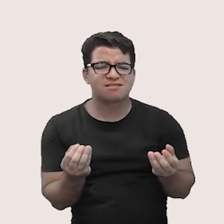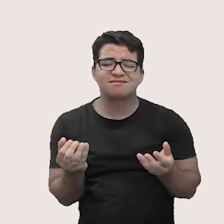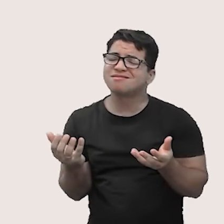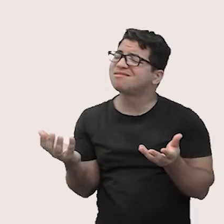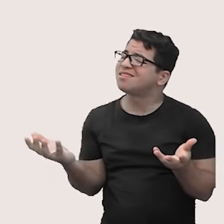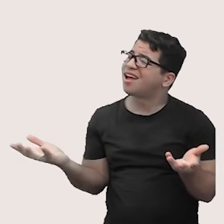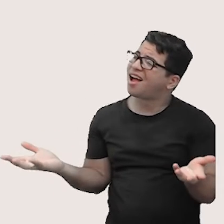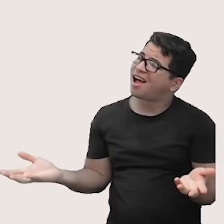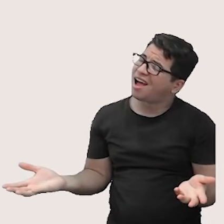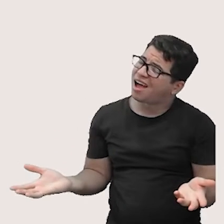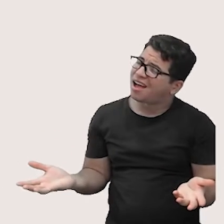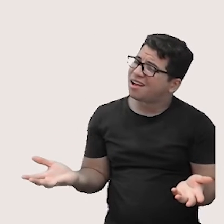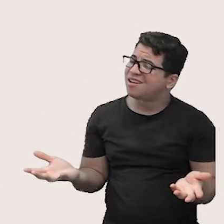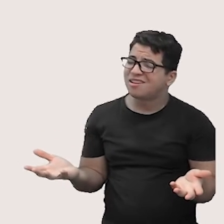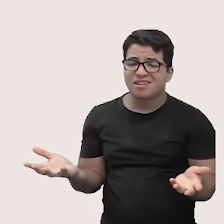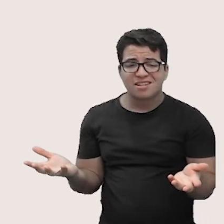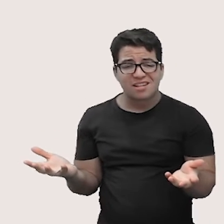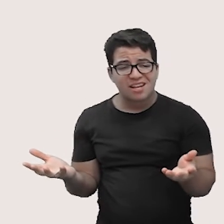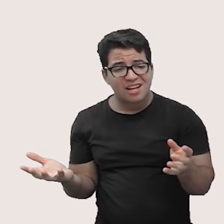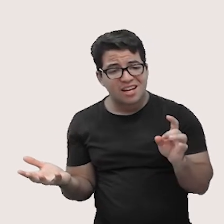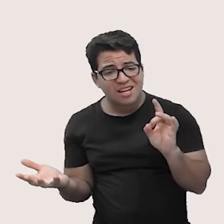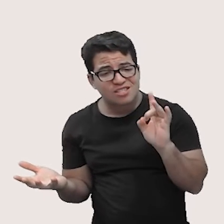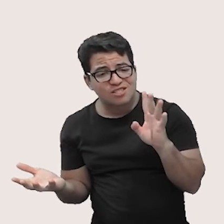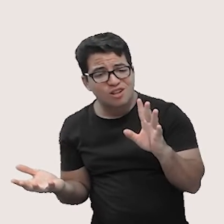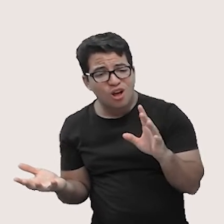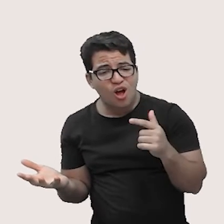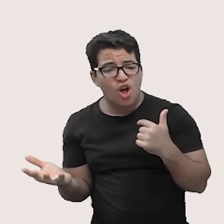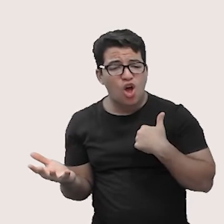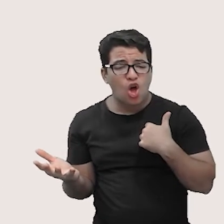is this some sort of trick